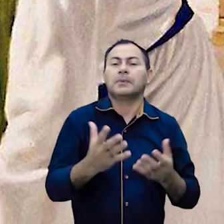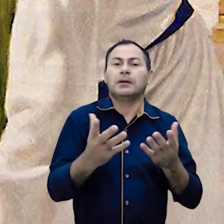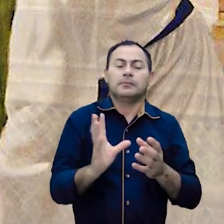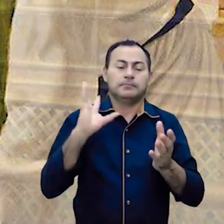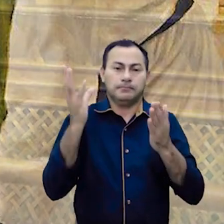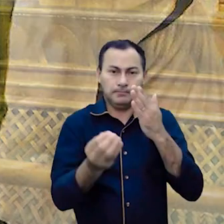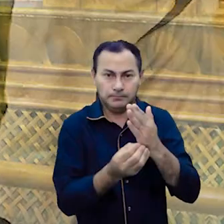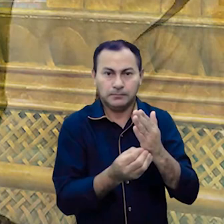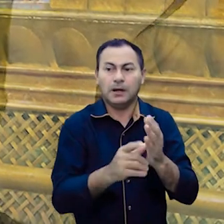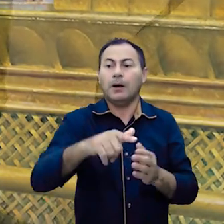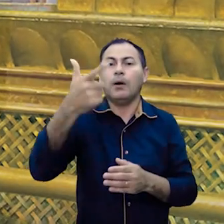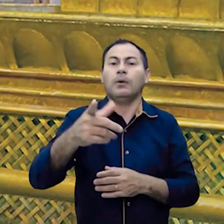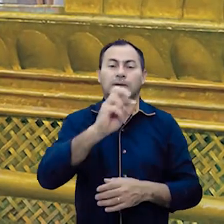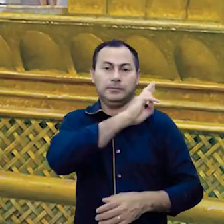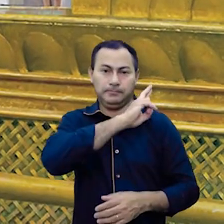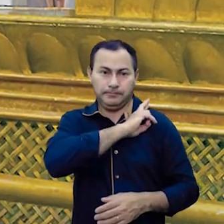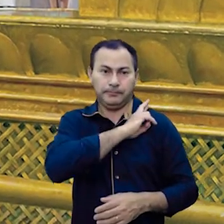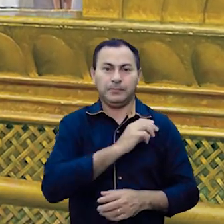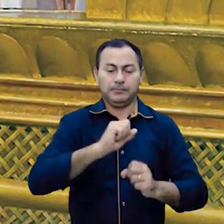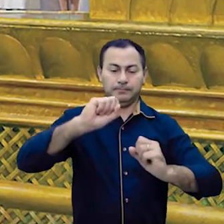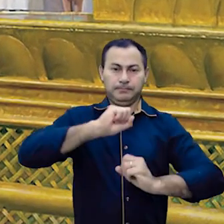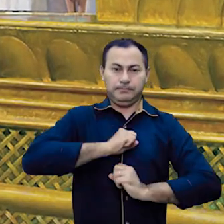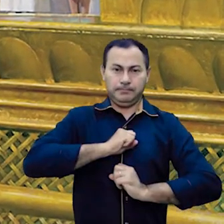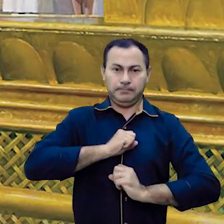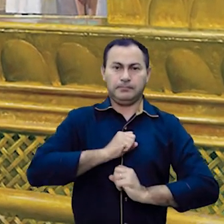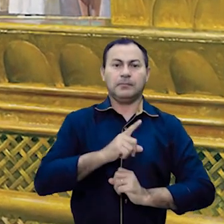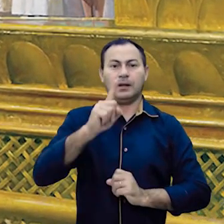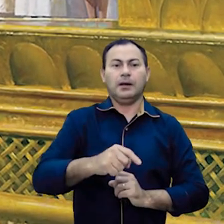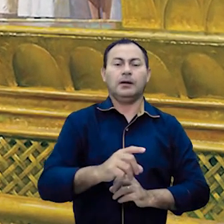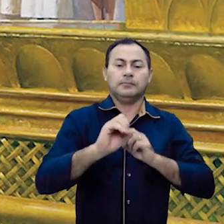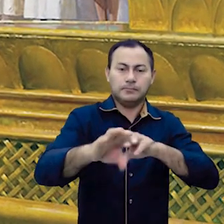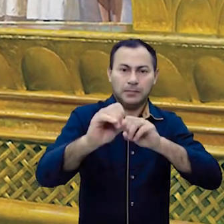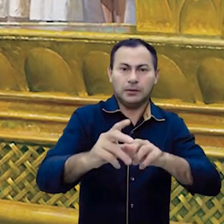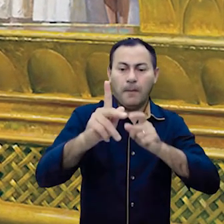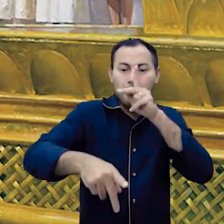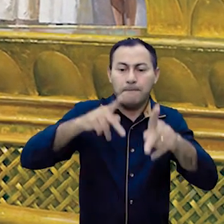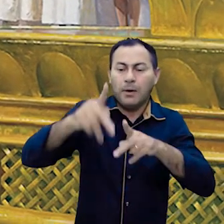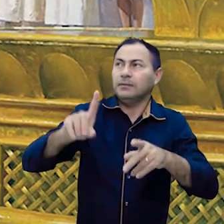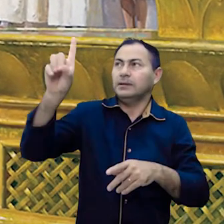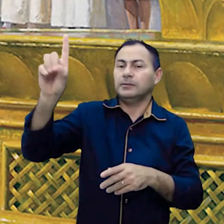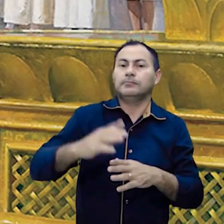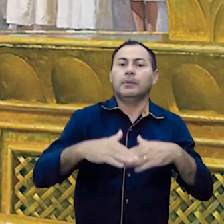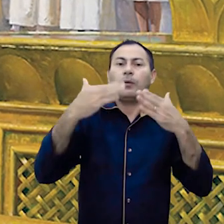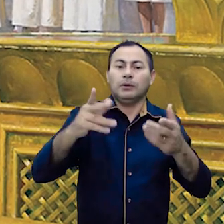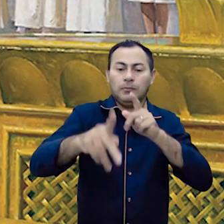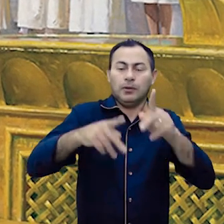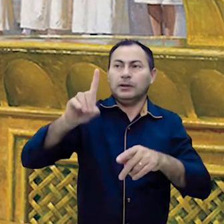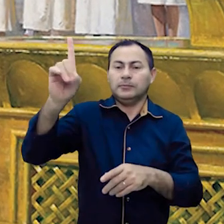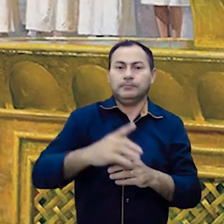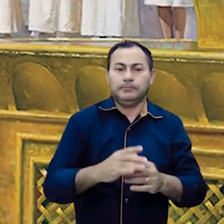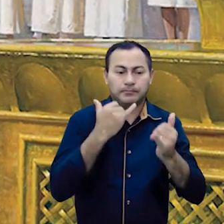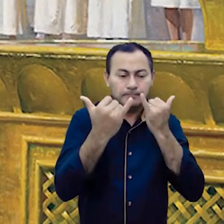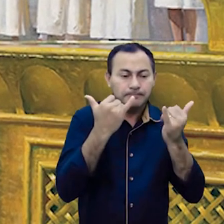isso adicionava outra responsabilidade ao sacerdote ele era um ensinador do Povo de Deus quando